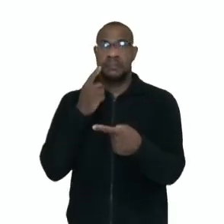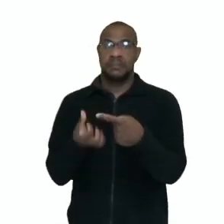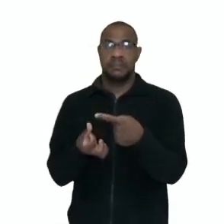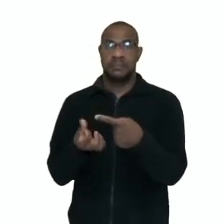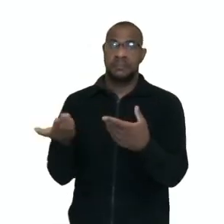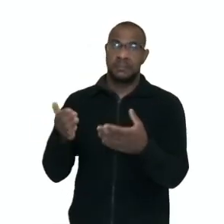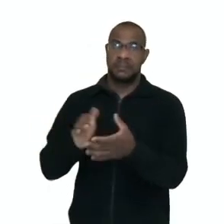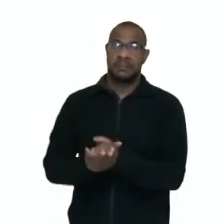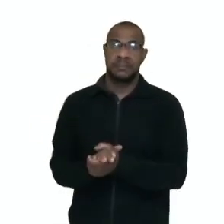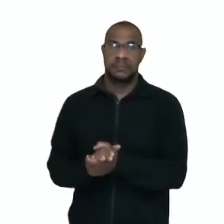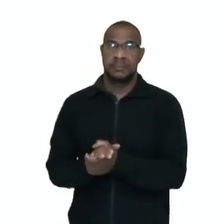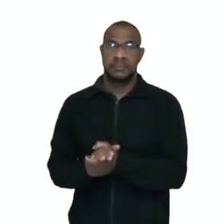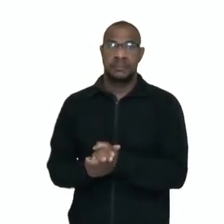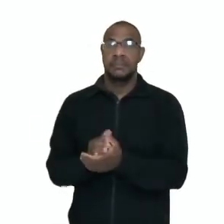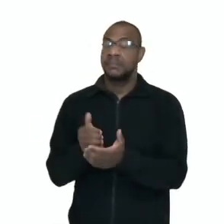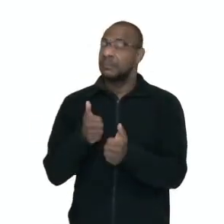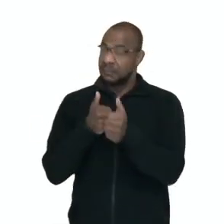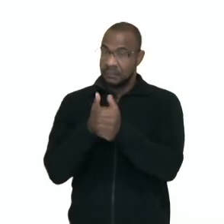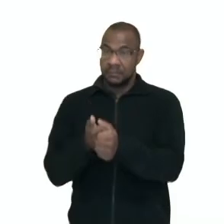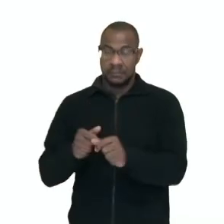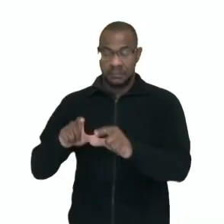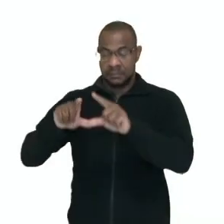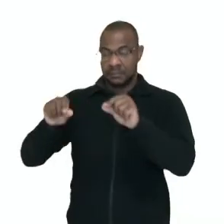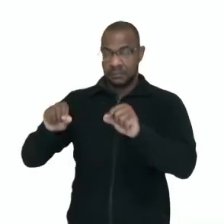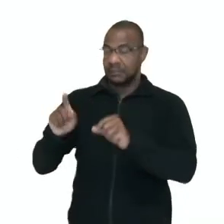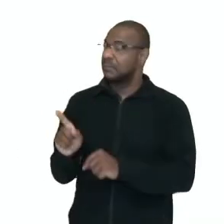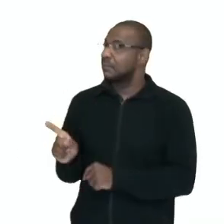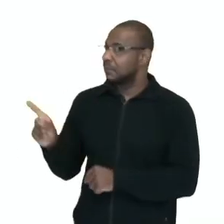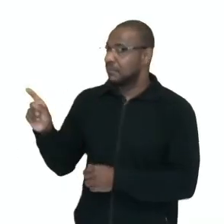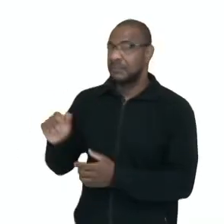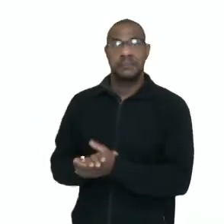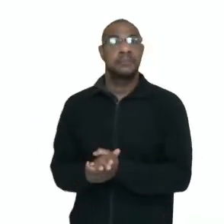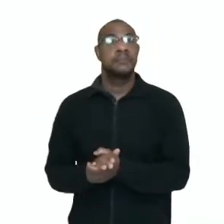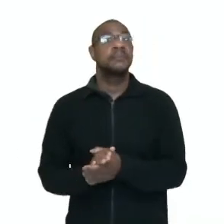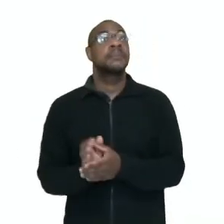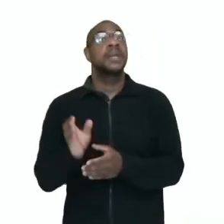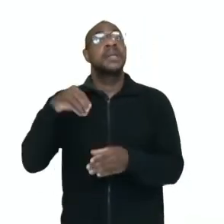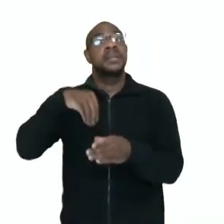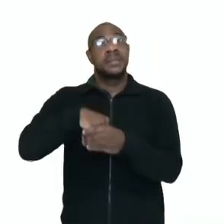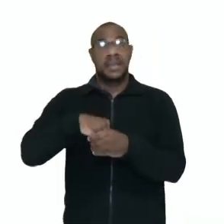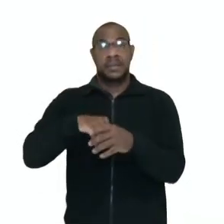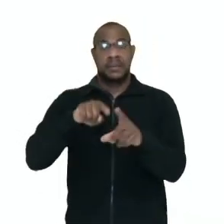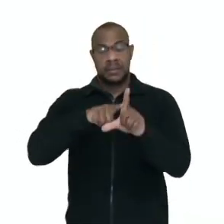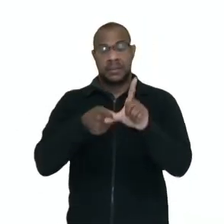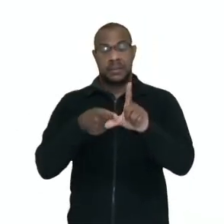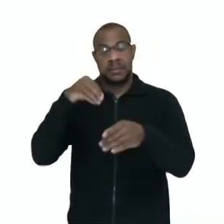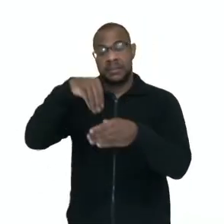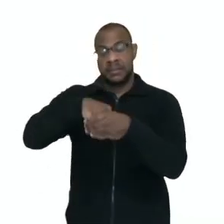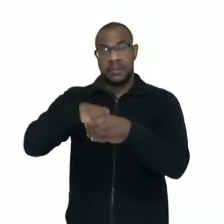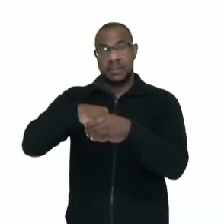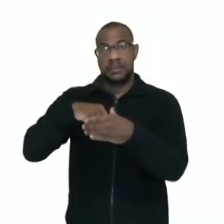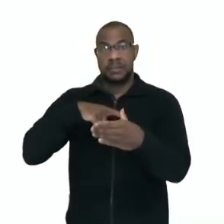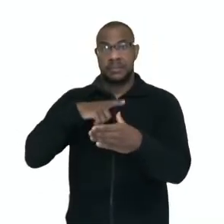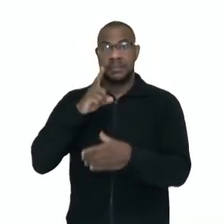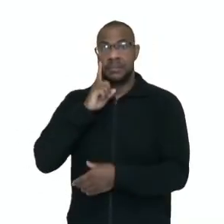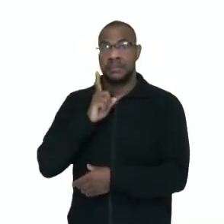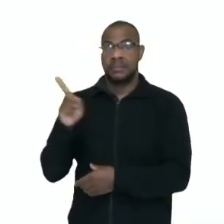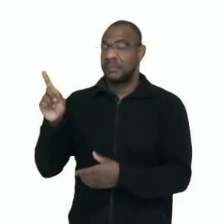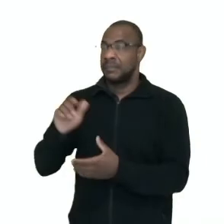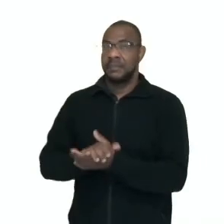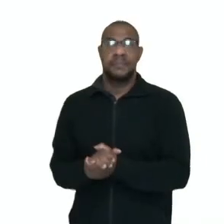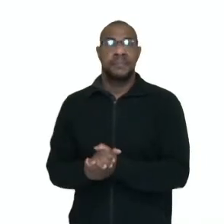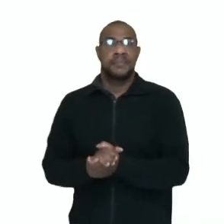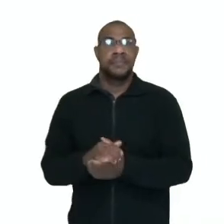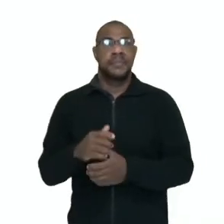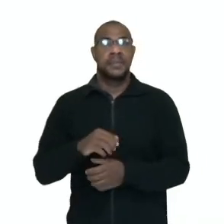6, 60 graus. Acabou. Ângulo interno, eu tenho um hexágono, então o número de lados é 6. Então, vai